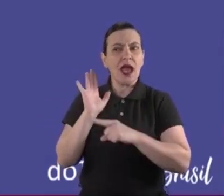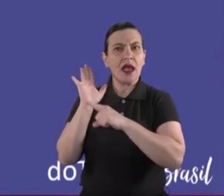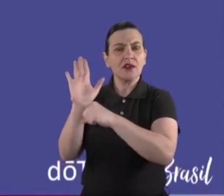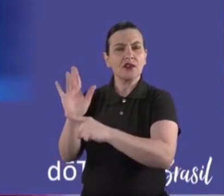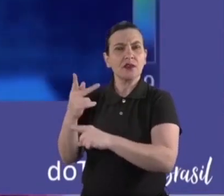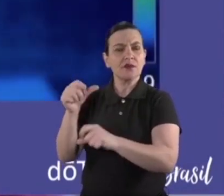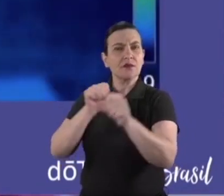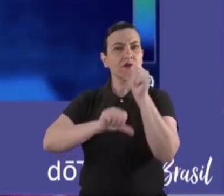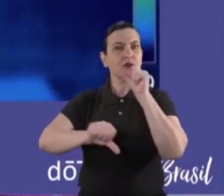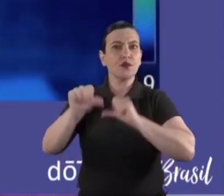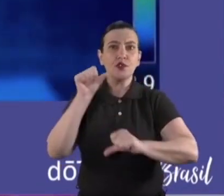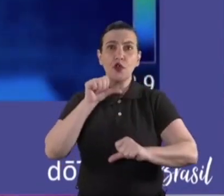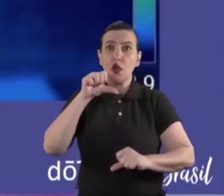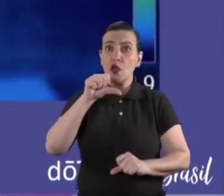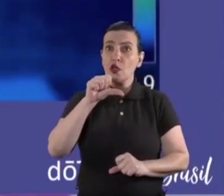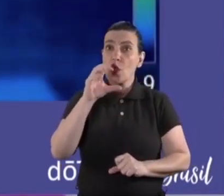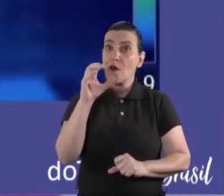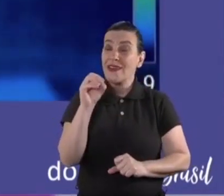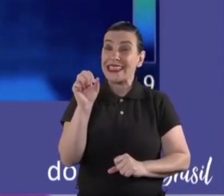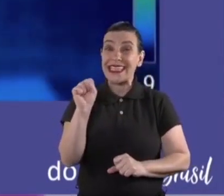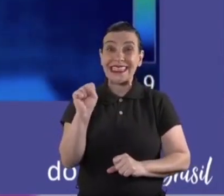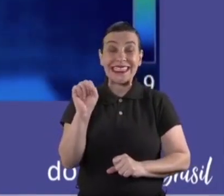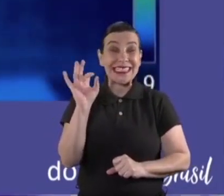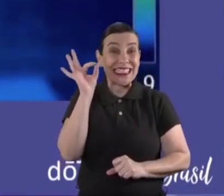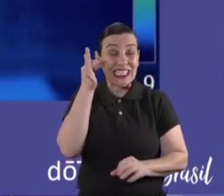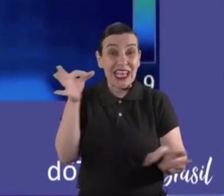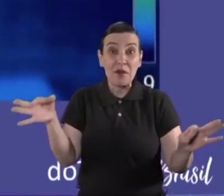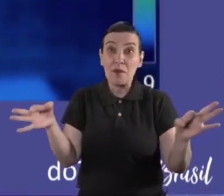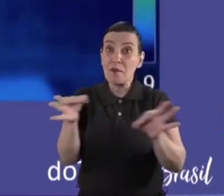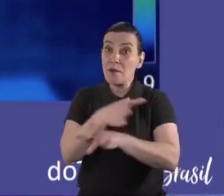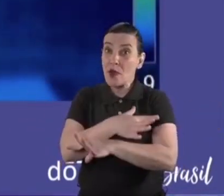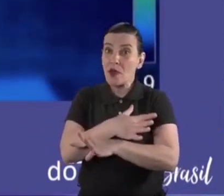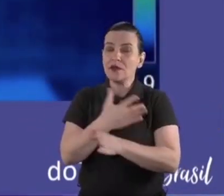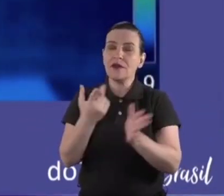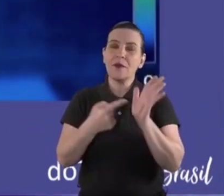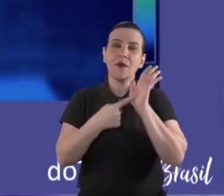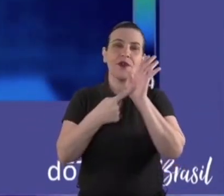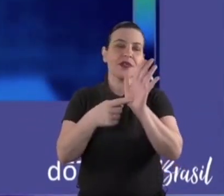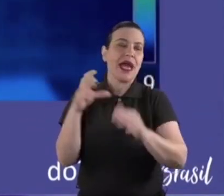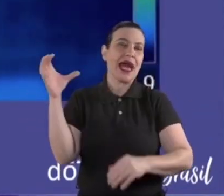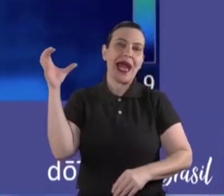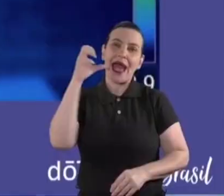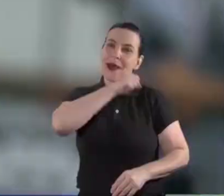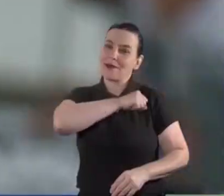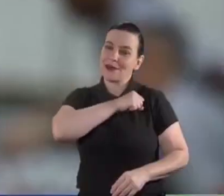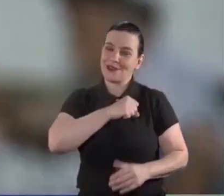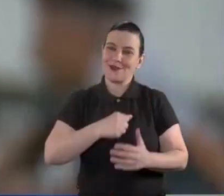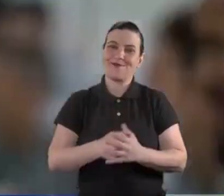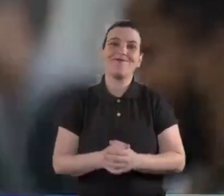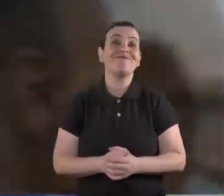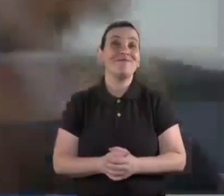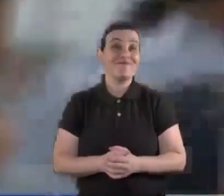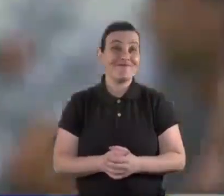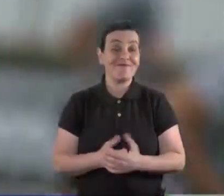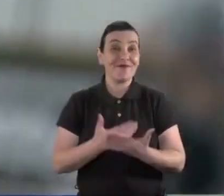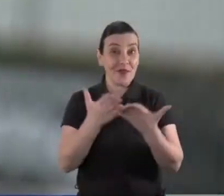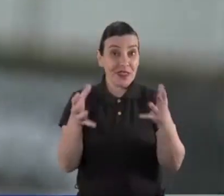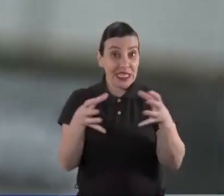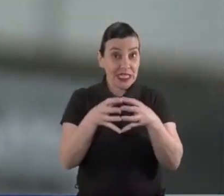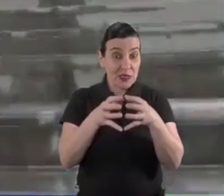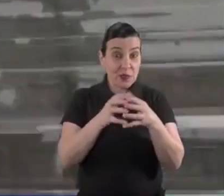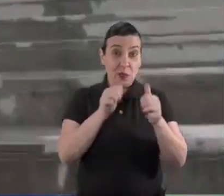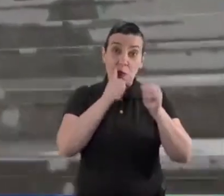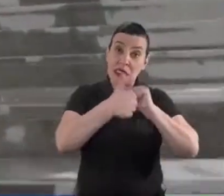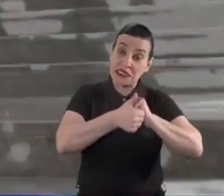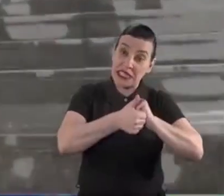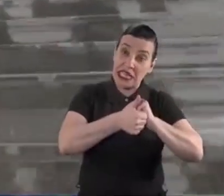nessa imagem 90 segundos após a aplicação, mostrando que o efeito é rápido e efetivo. Sendo você um atleta de elite ou